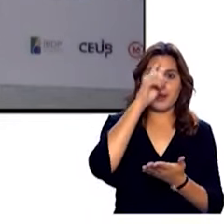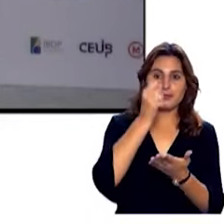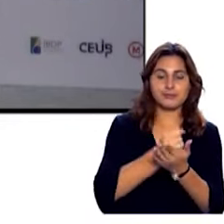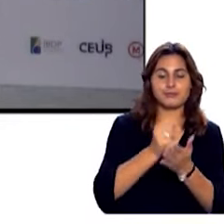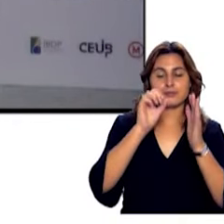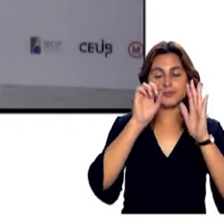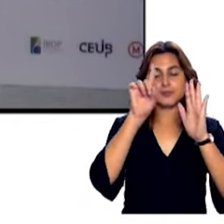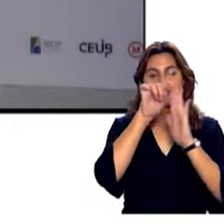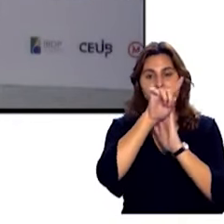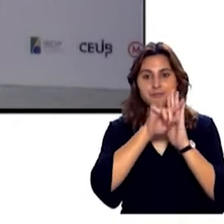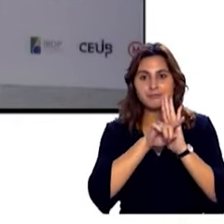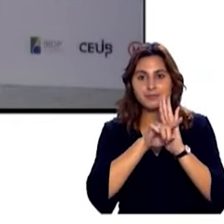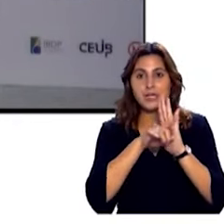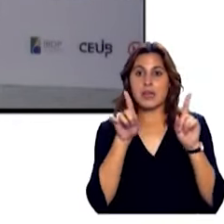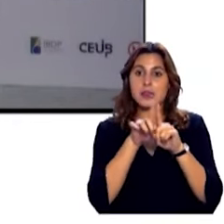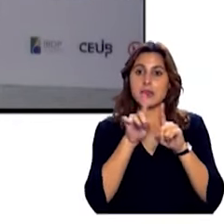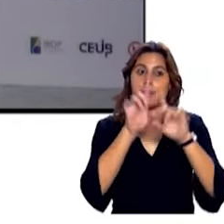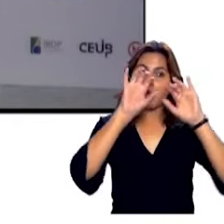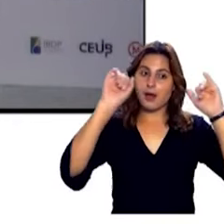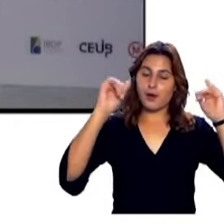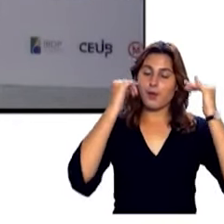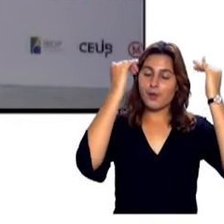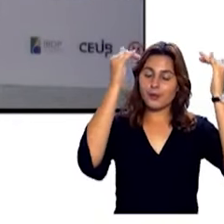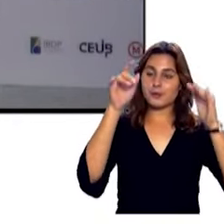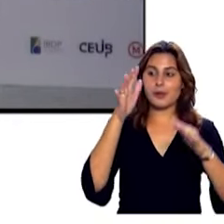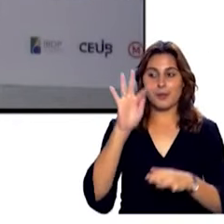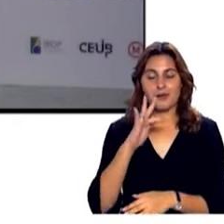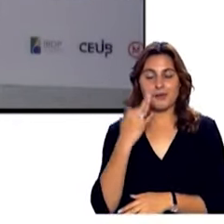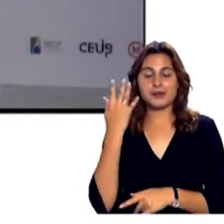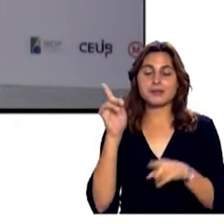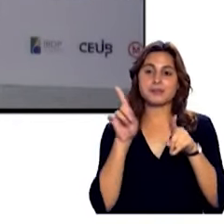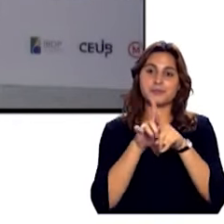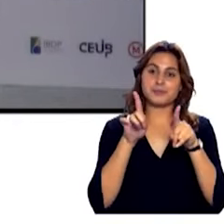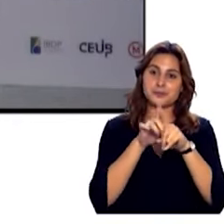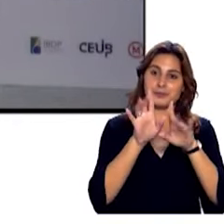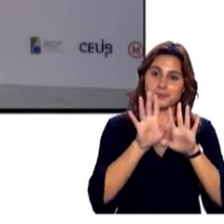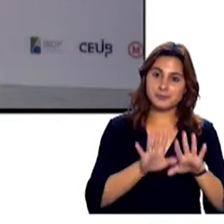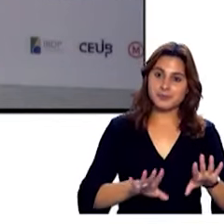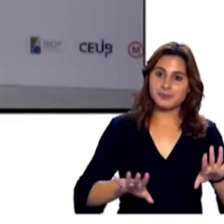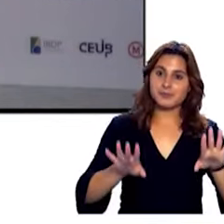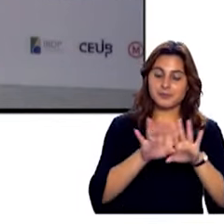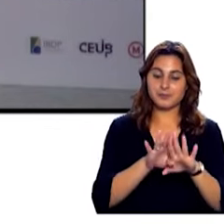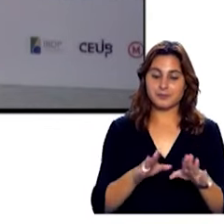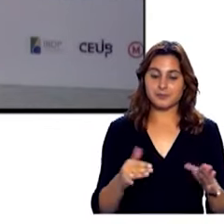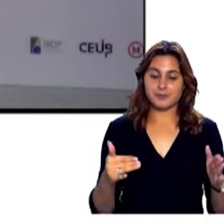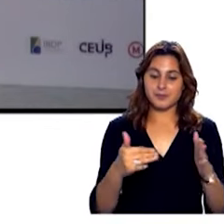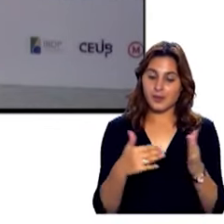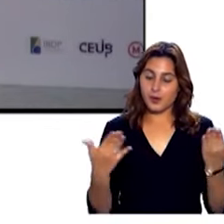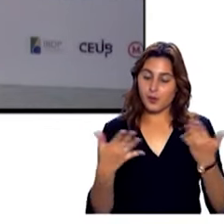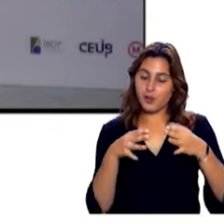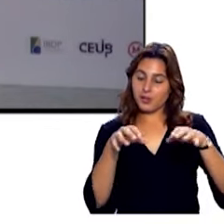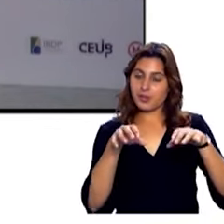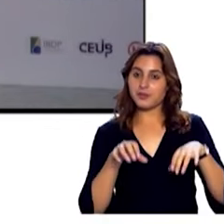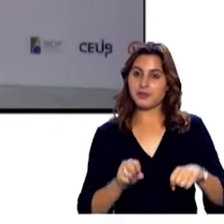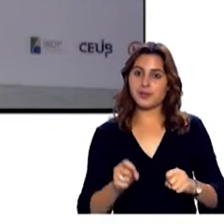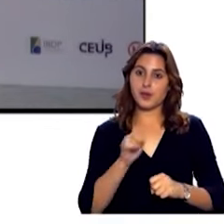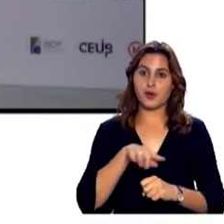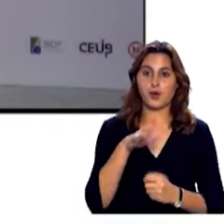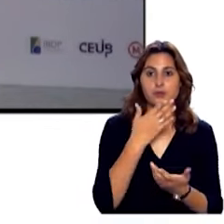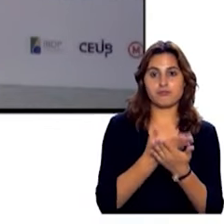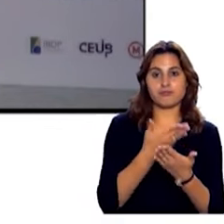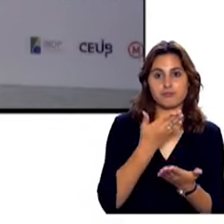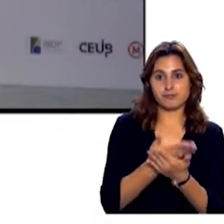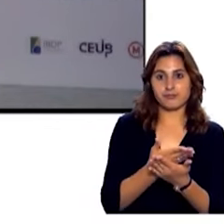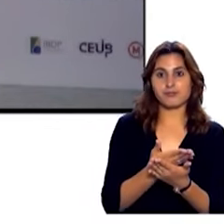melhor as cortes supremas na França e todos estão até agora defendendo que nós estamos também estudando são os